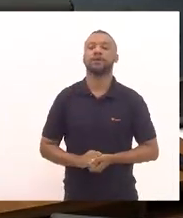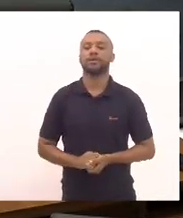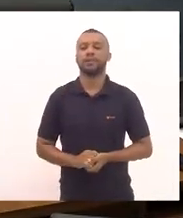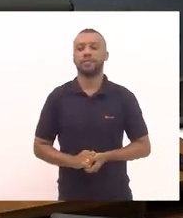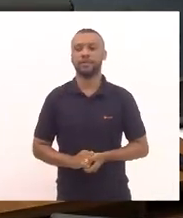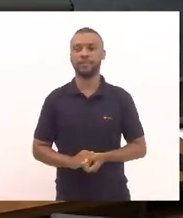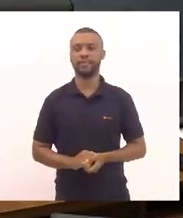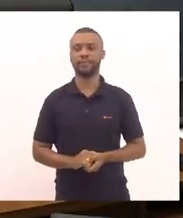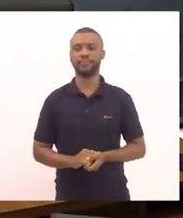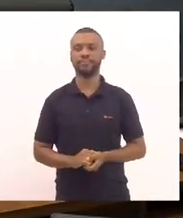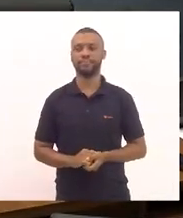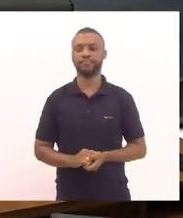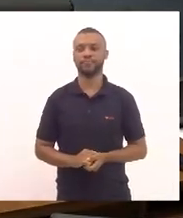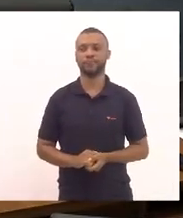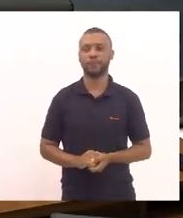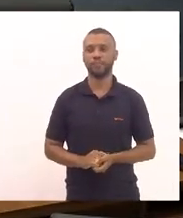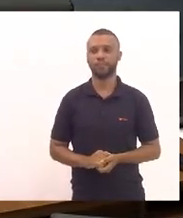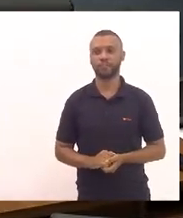Alô?